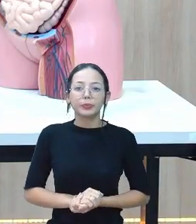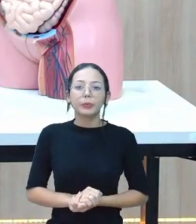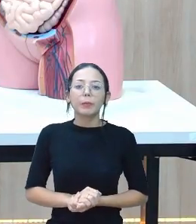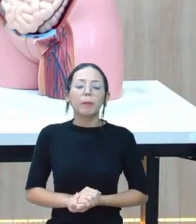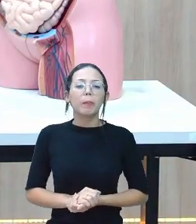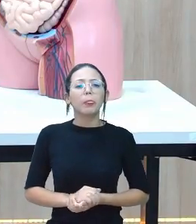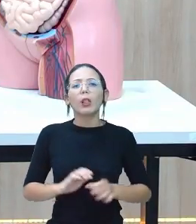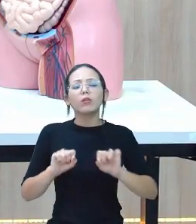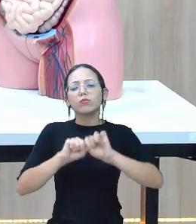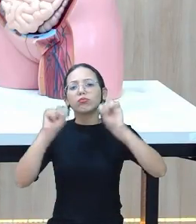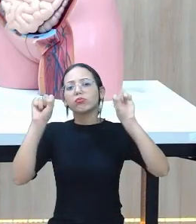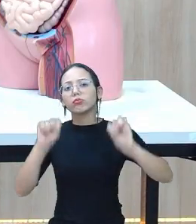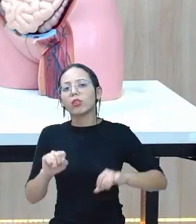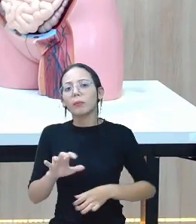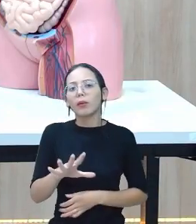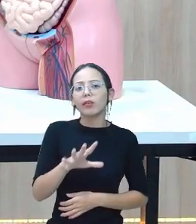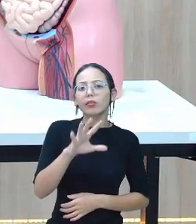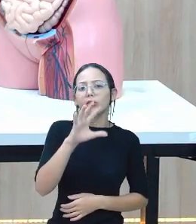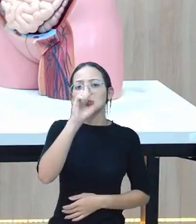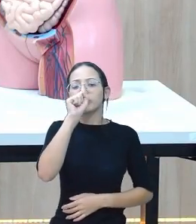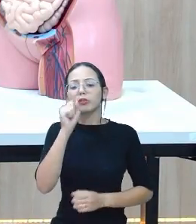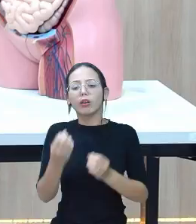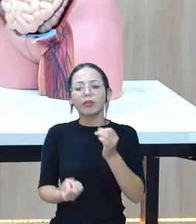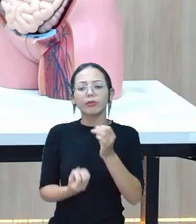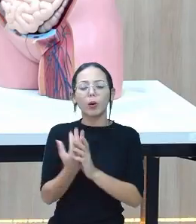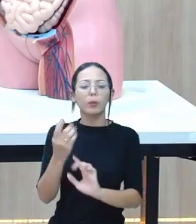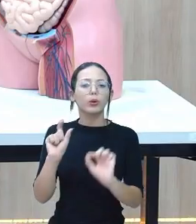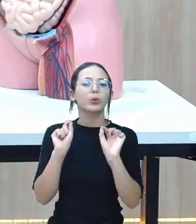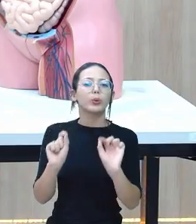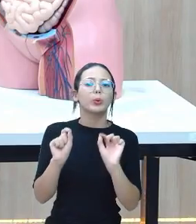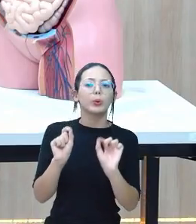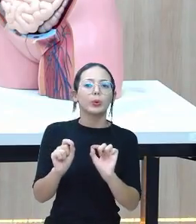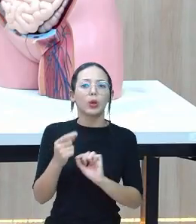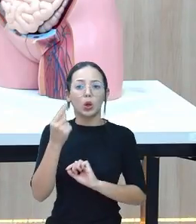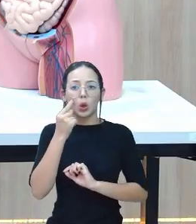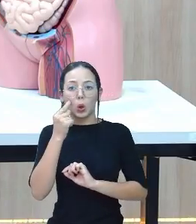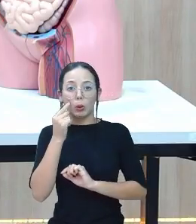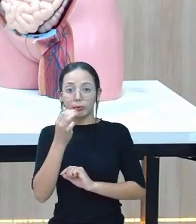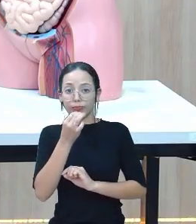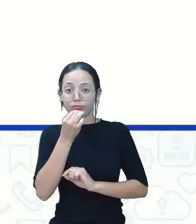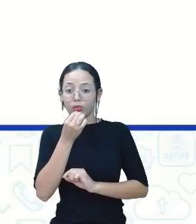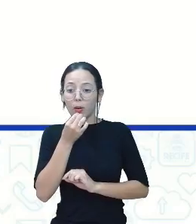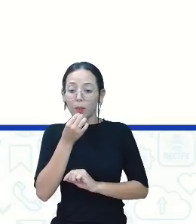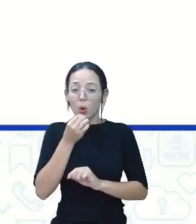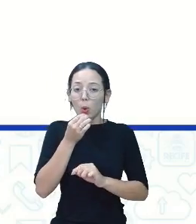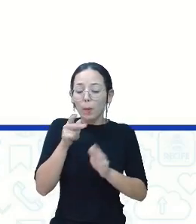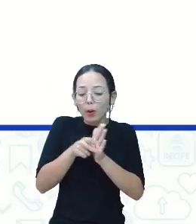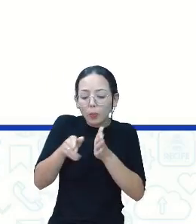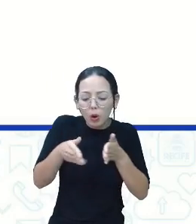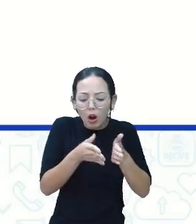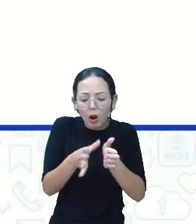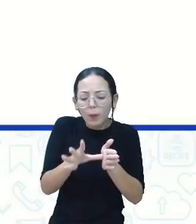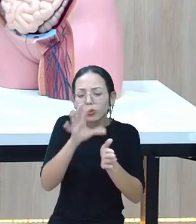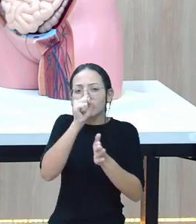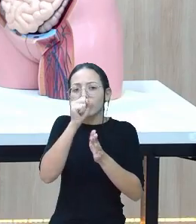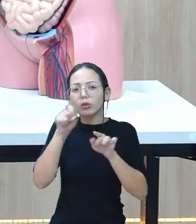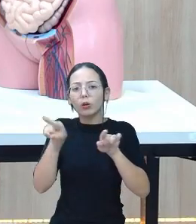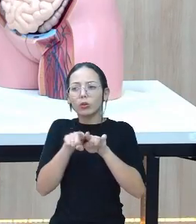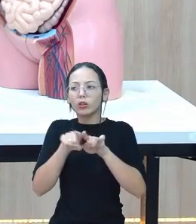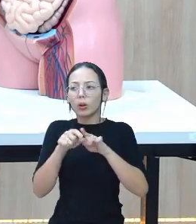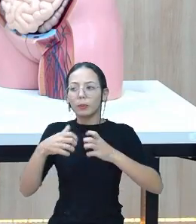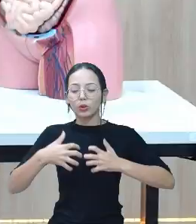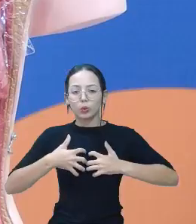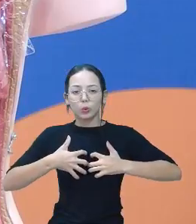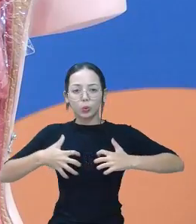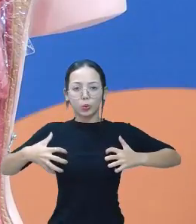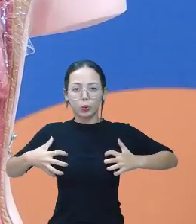E o sistema respiratório, ele é formado pelas vias respiratórias e pelos pulmões que